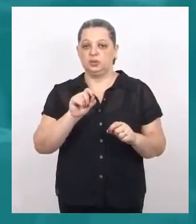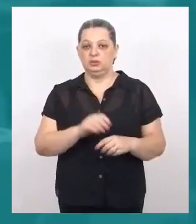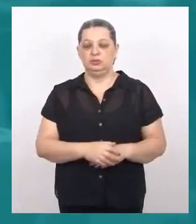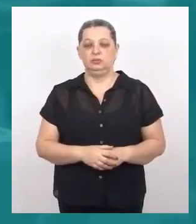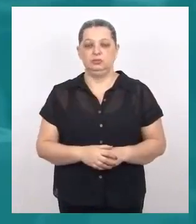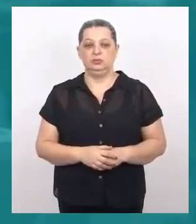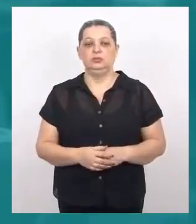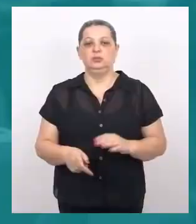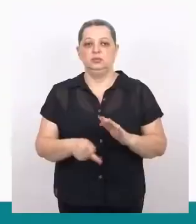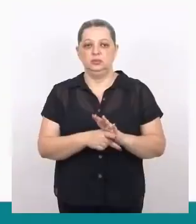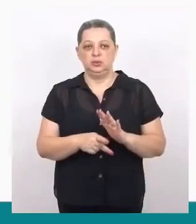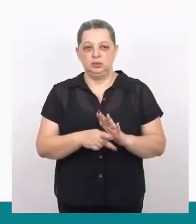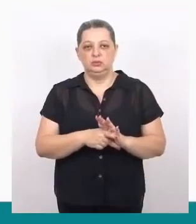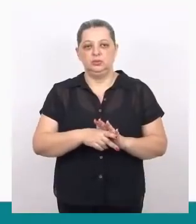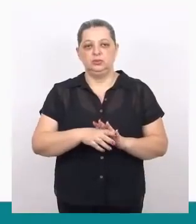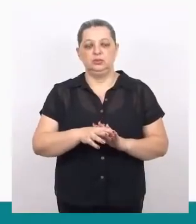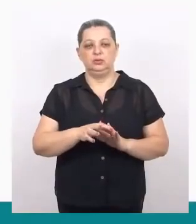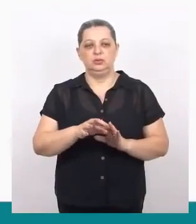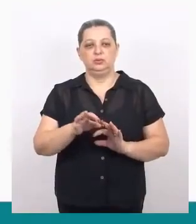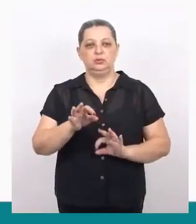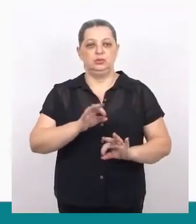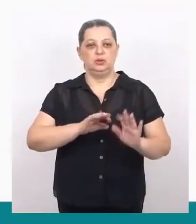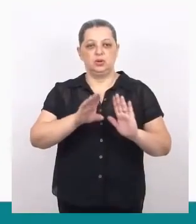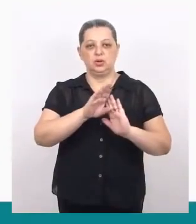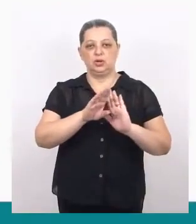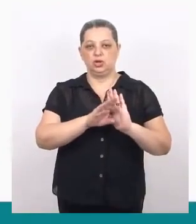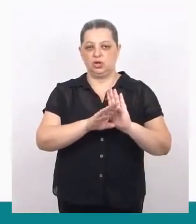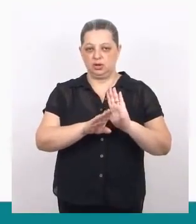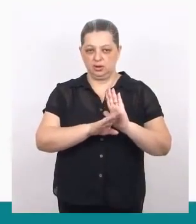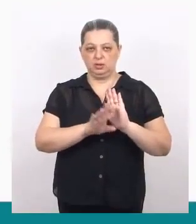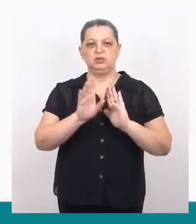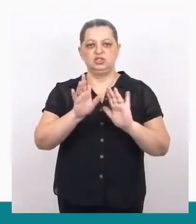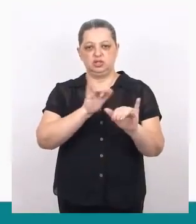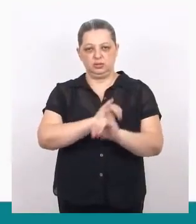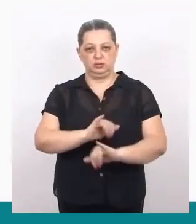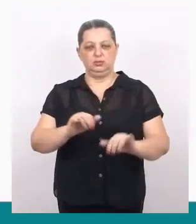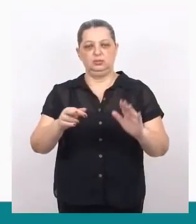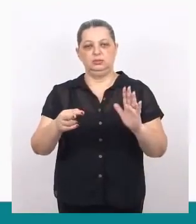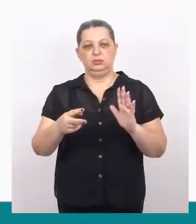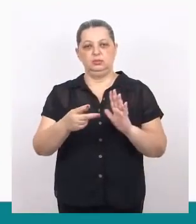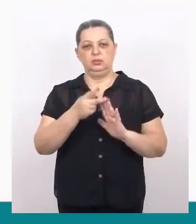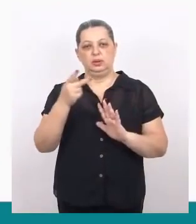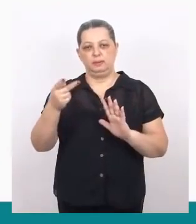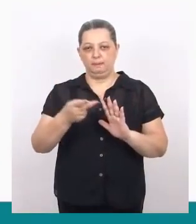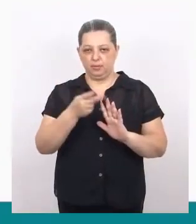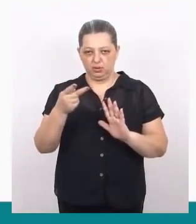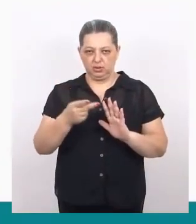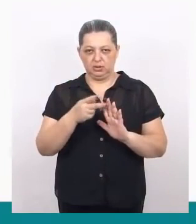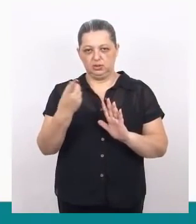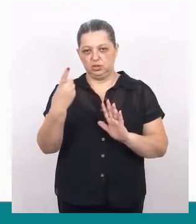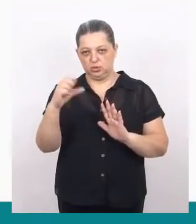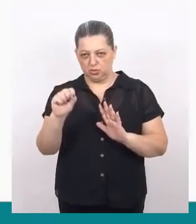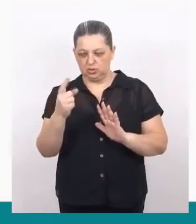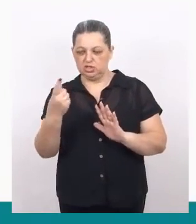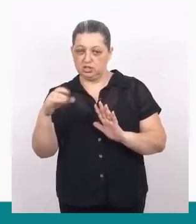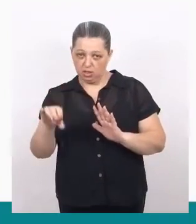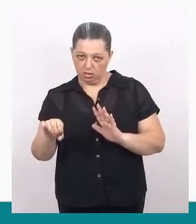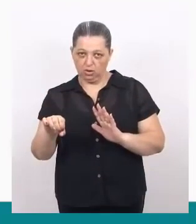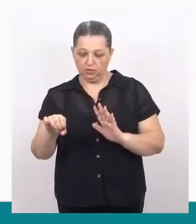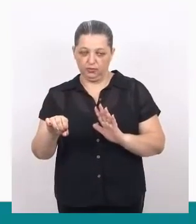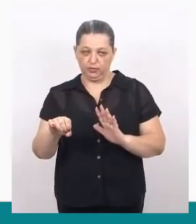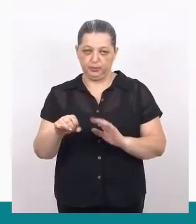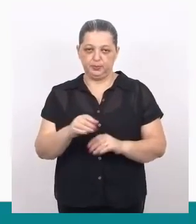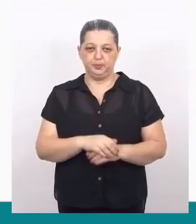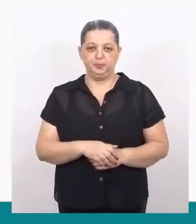cronograma da atribuição que foi já publicado nas portarias 18 e 19 da